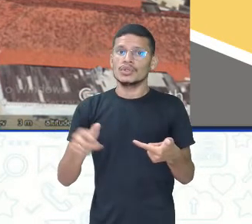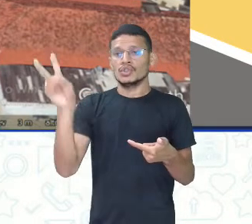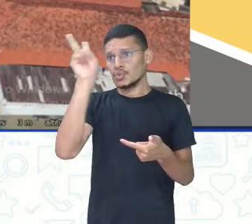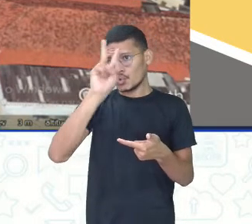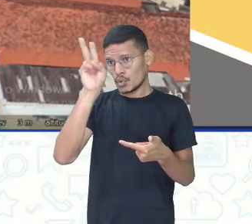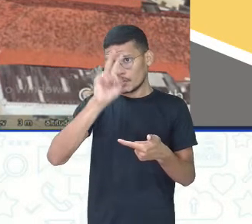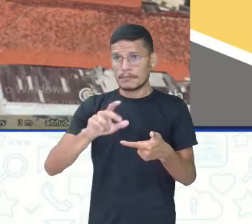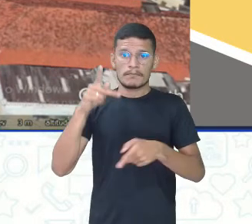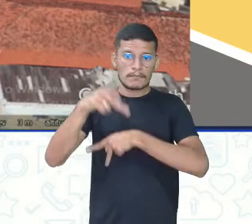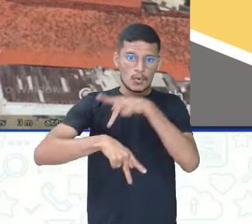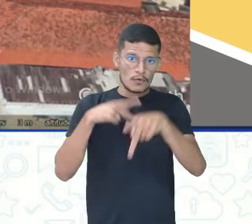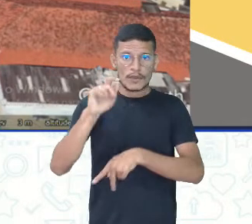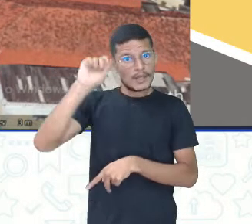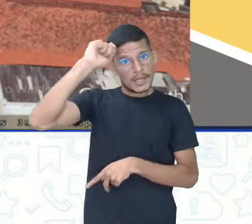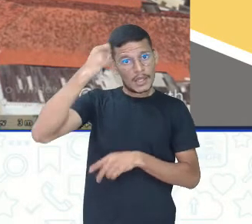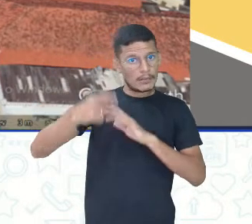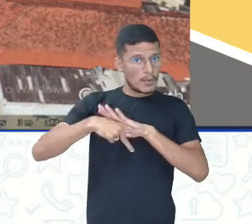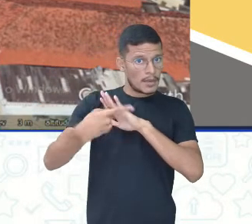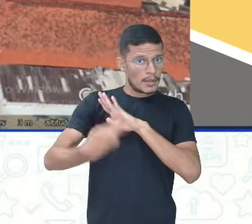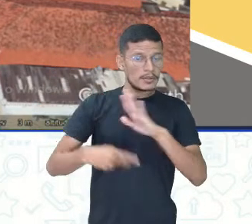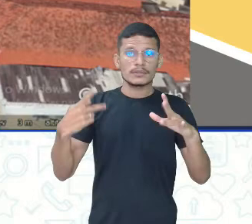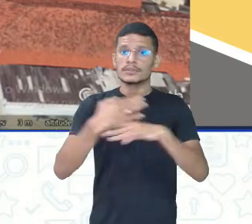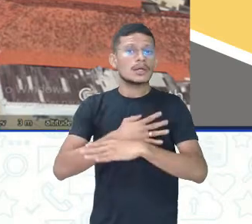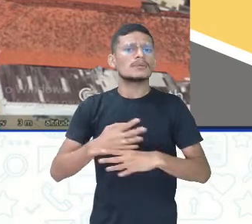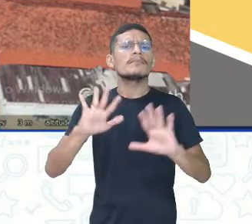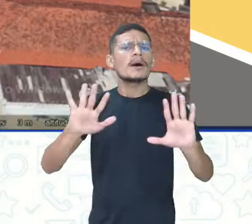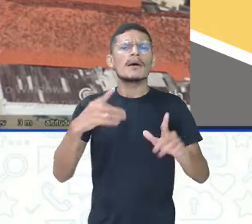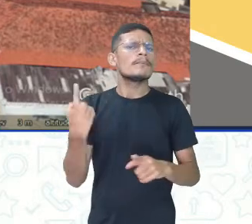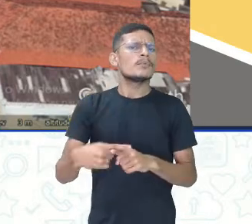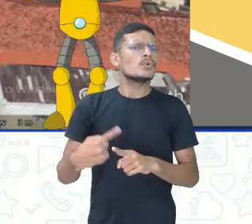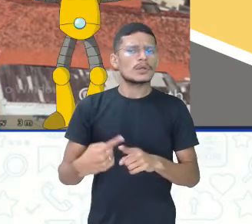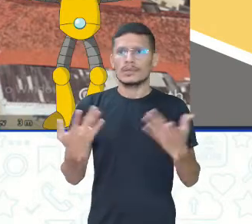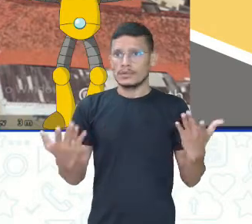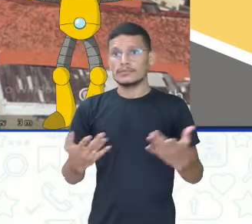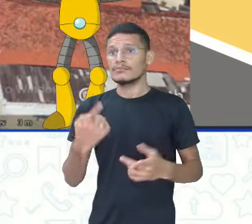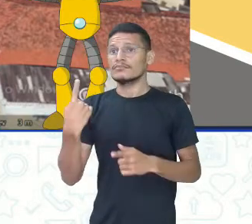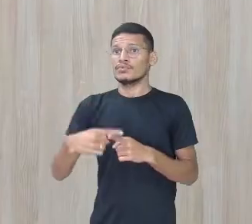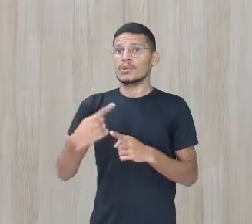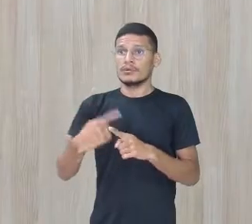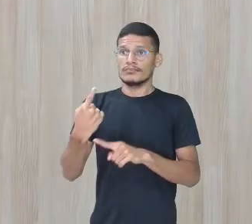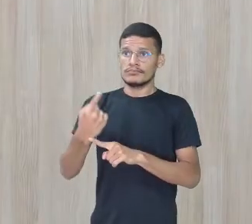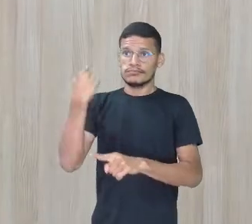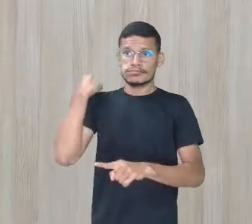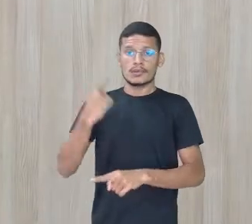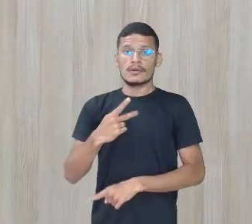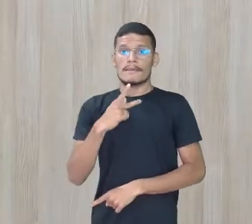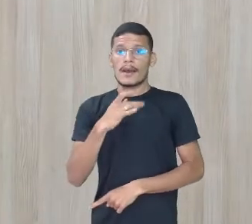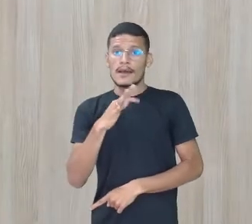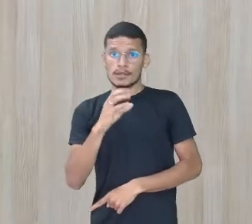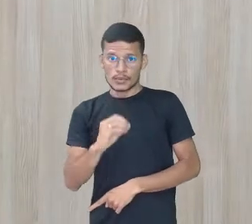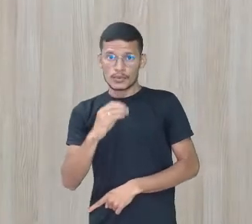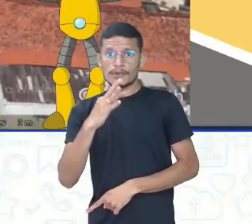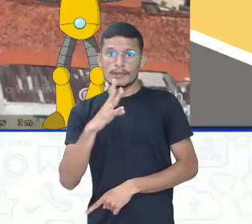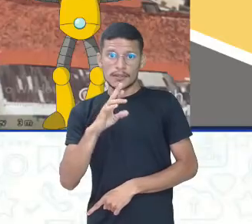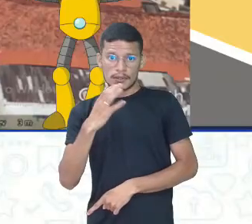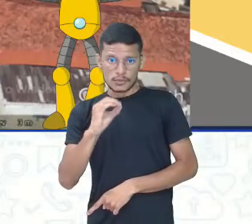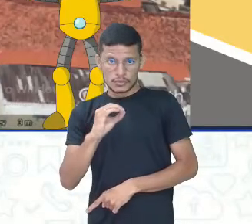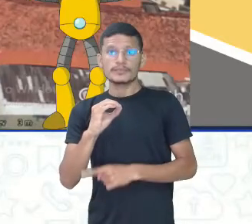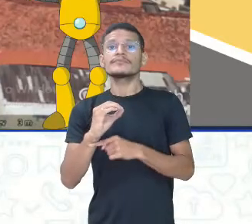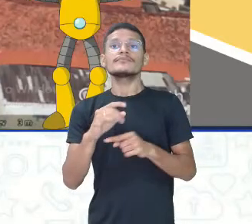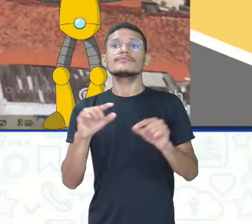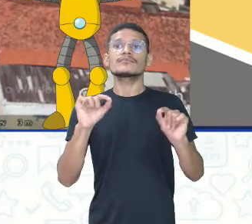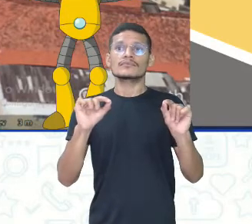povo negro aqui na nossa cidade. E por que isso, professor? É justamente porque lá no Pátio do